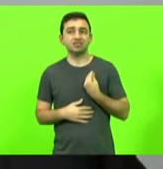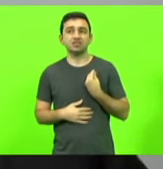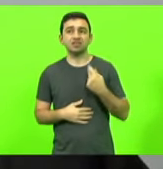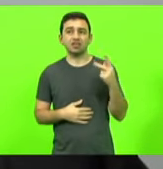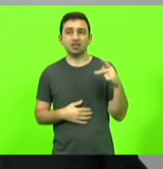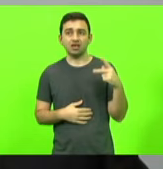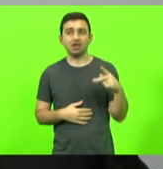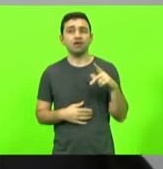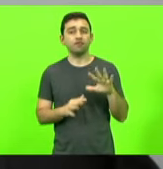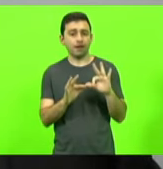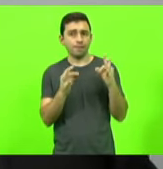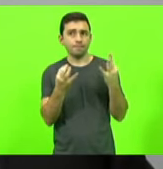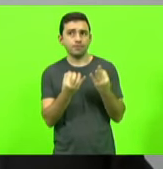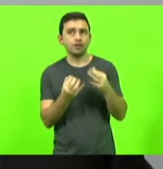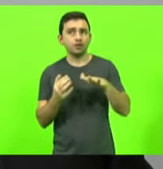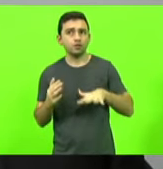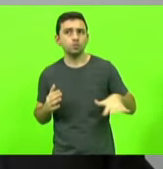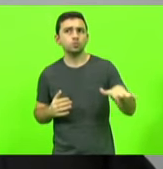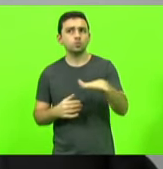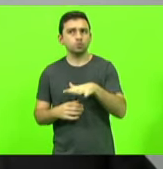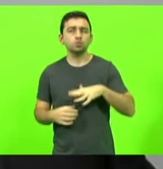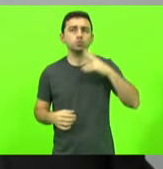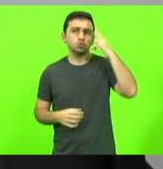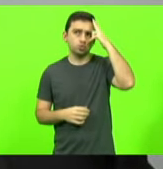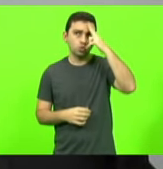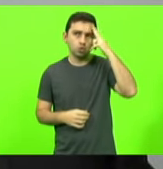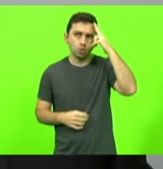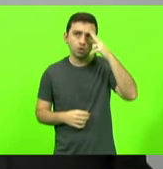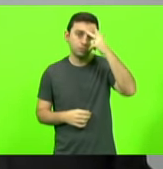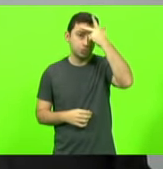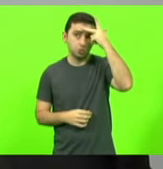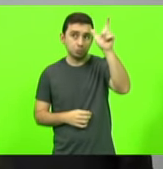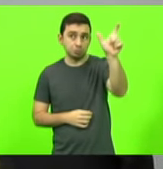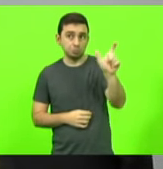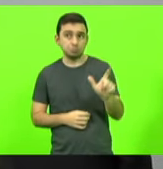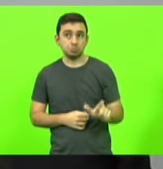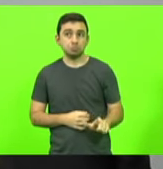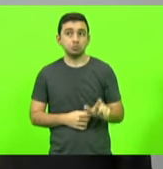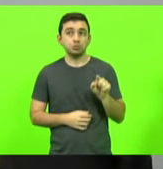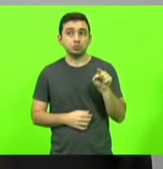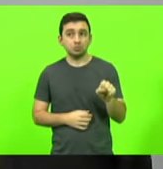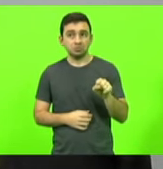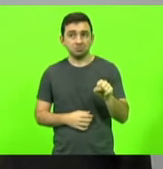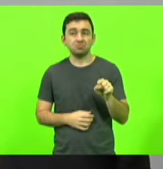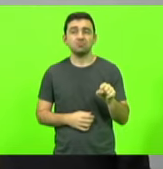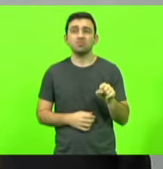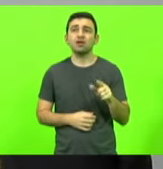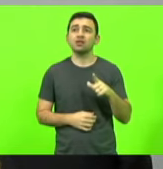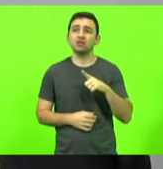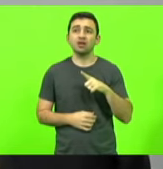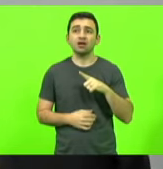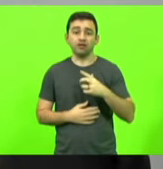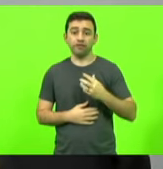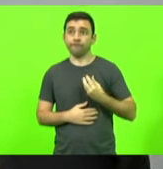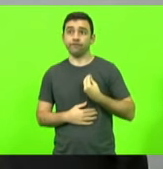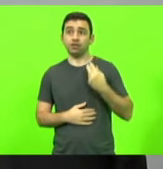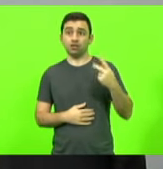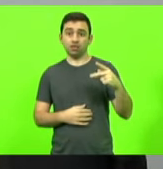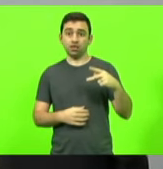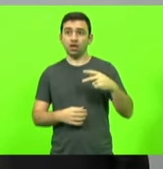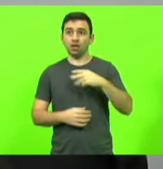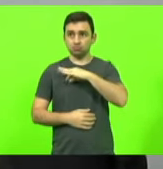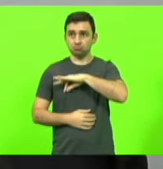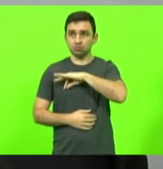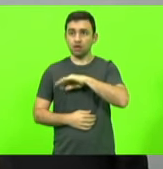um complexo relacionado a uma pessoa que faz que ganha muitas vezes a vida na estrada. Porque a